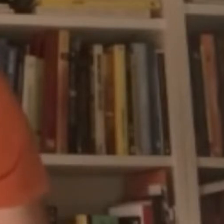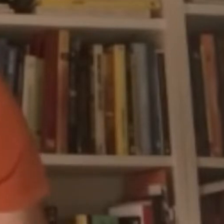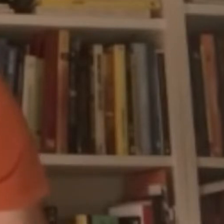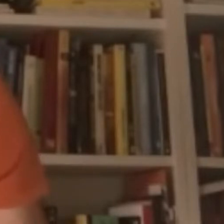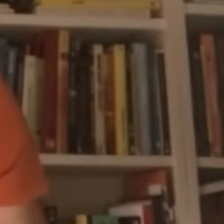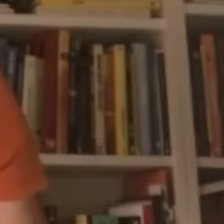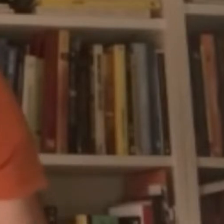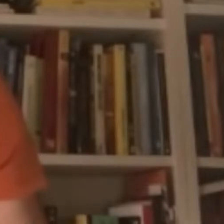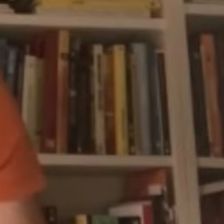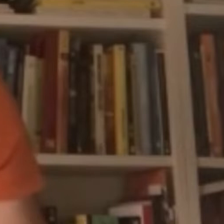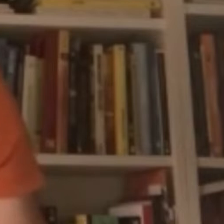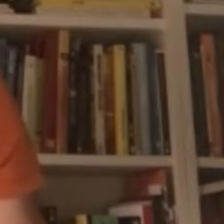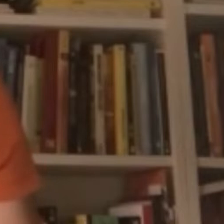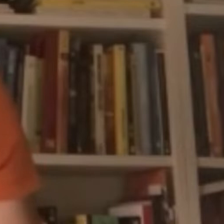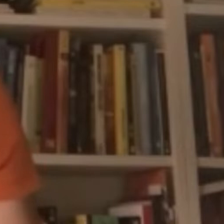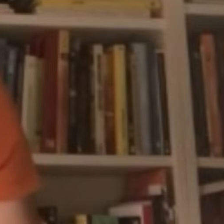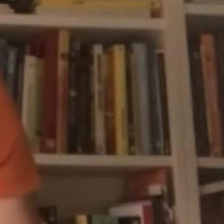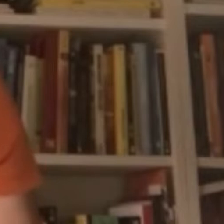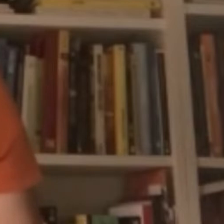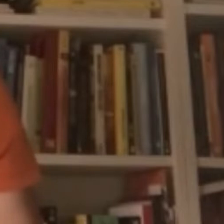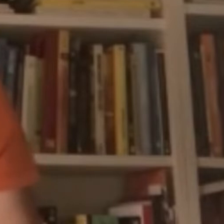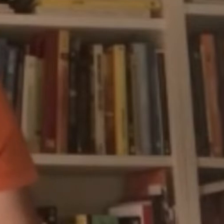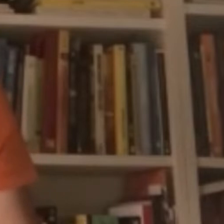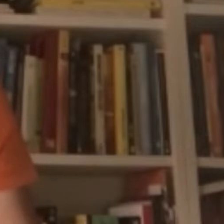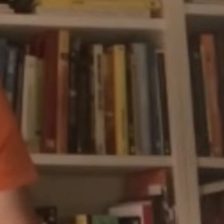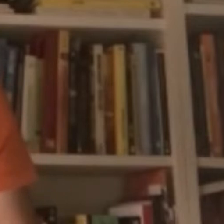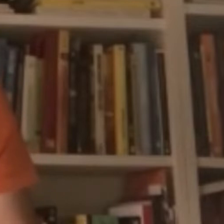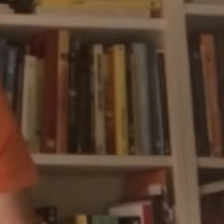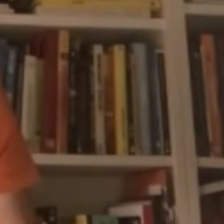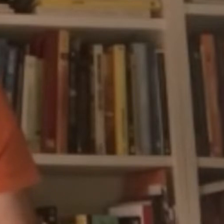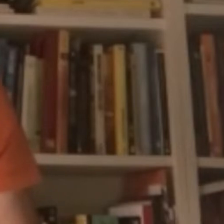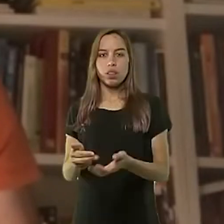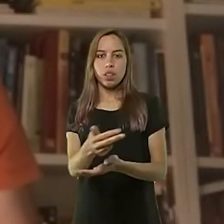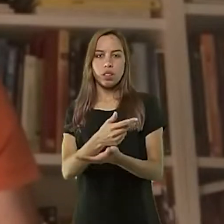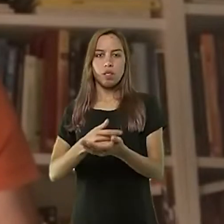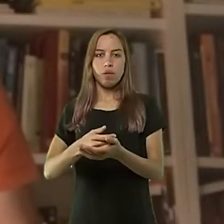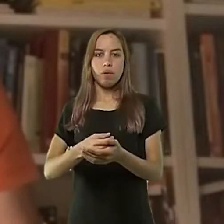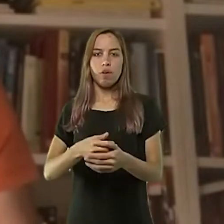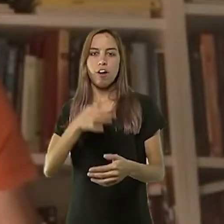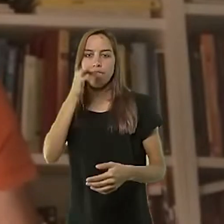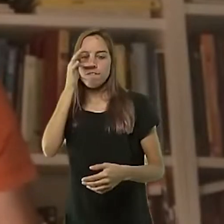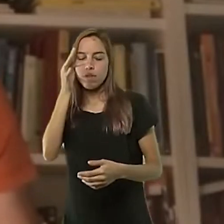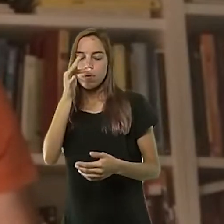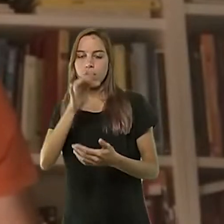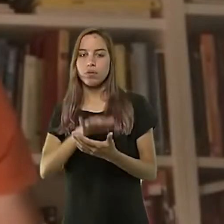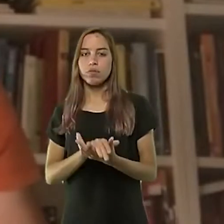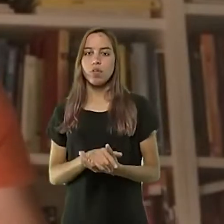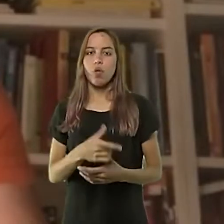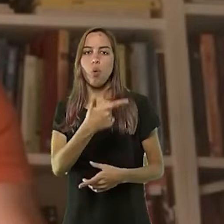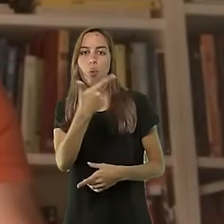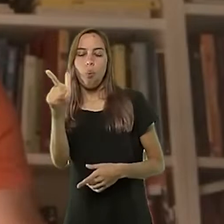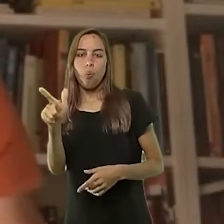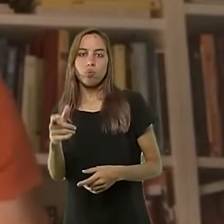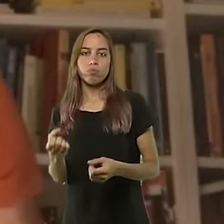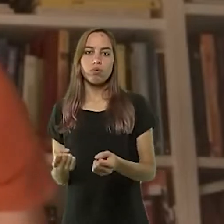chamado Flores, e na Alfaguara outro romance titulado